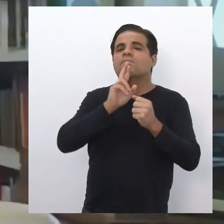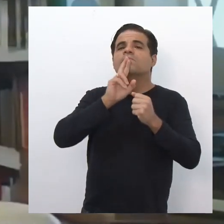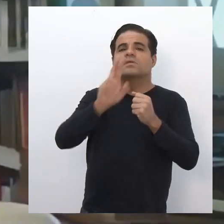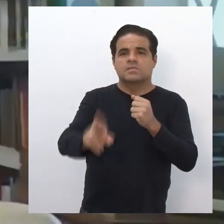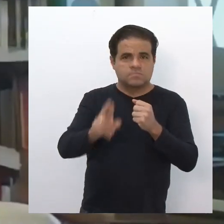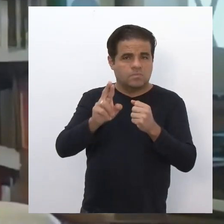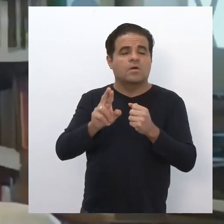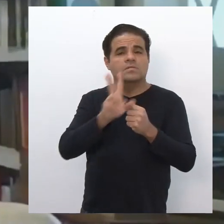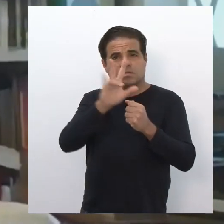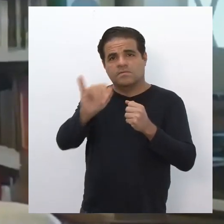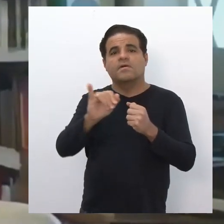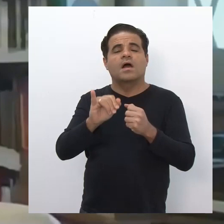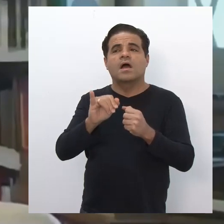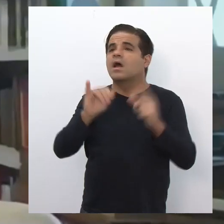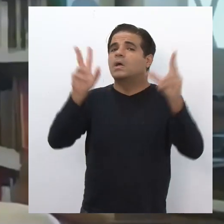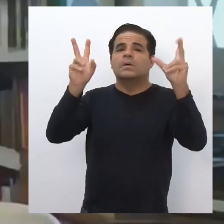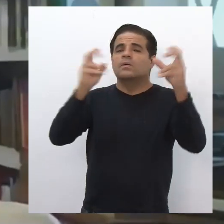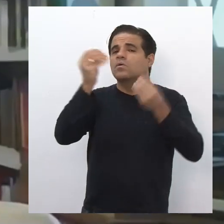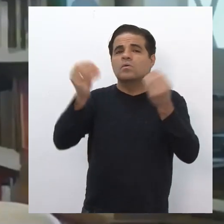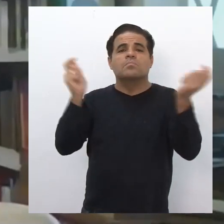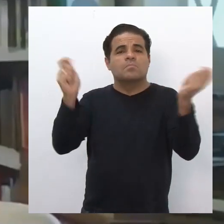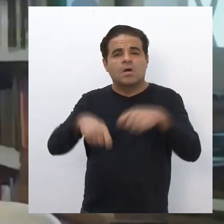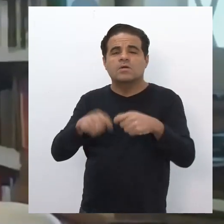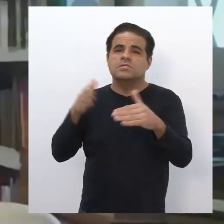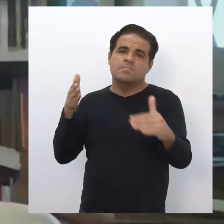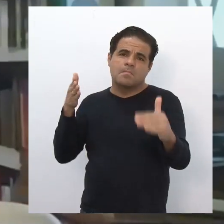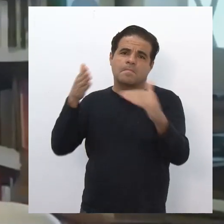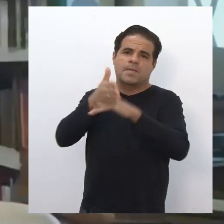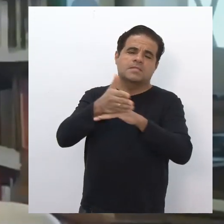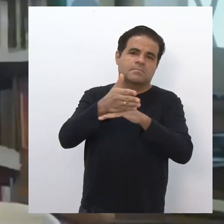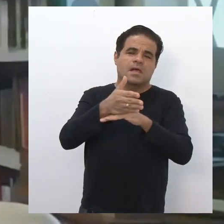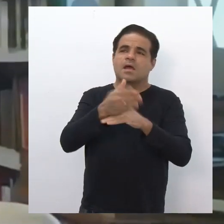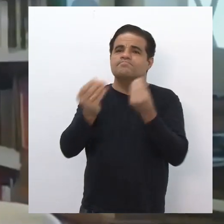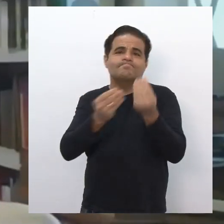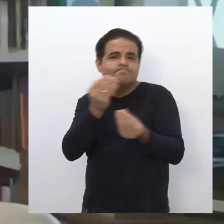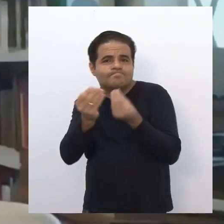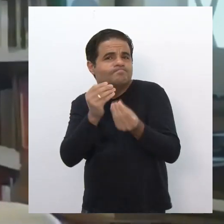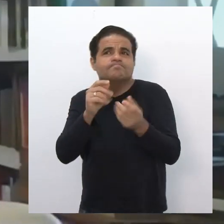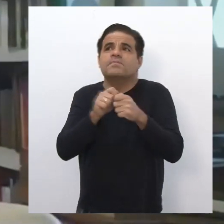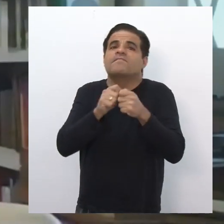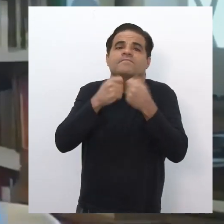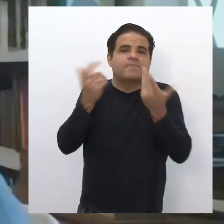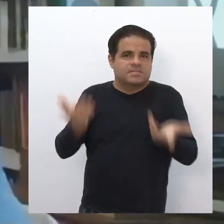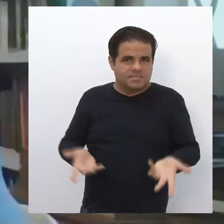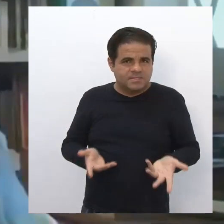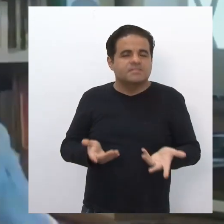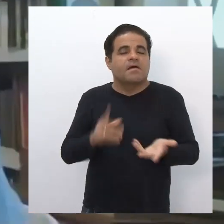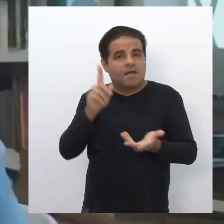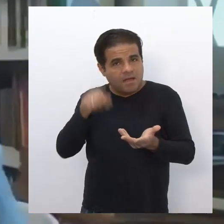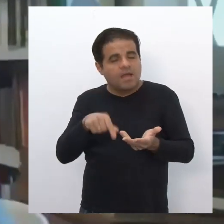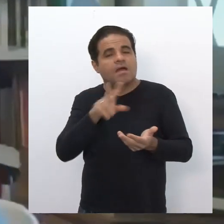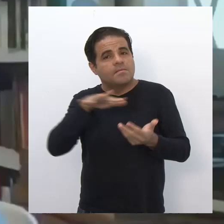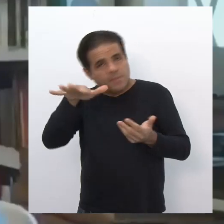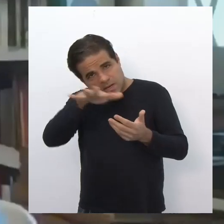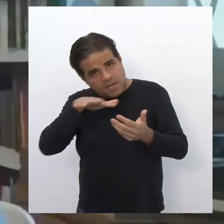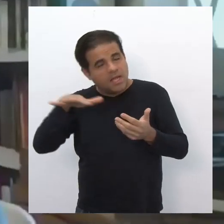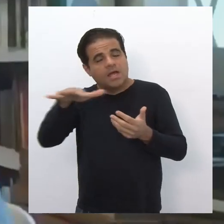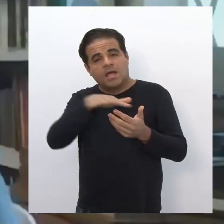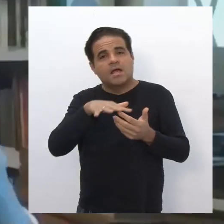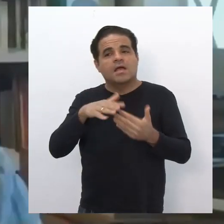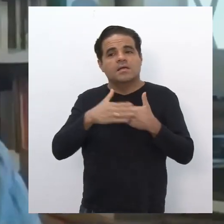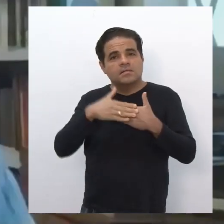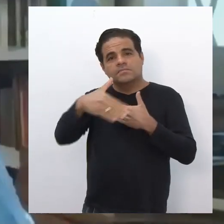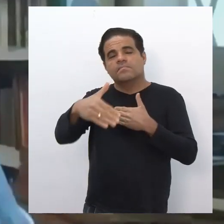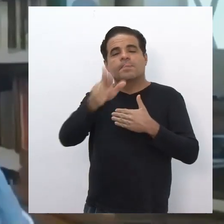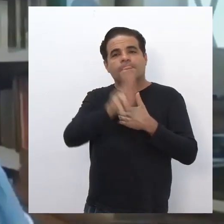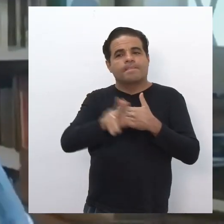né, sobre como ele pode participar, como é que isso vai funcionar para ele, né,